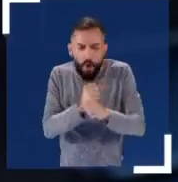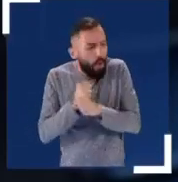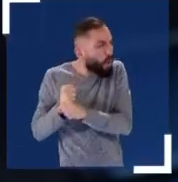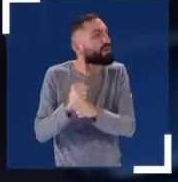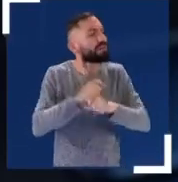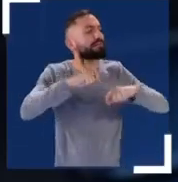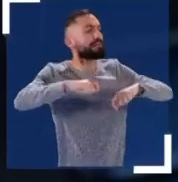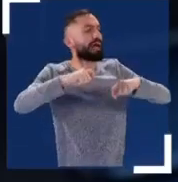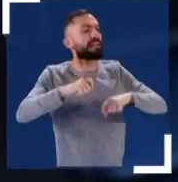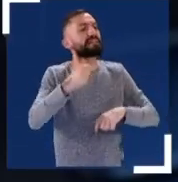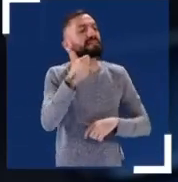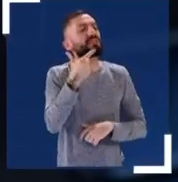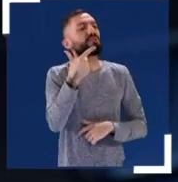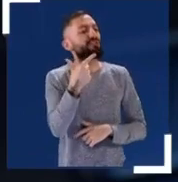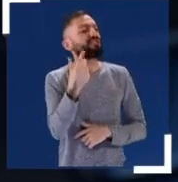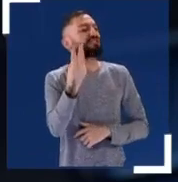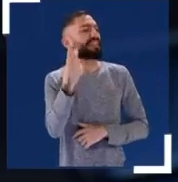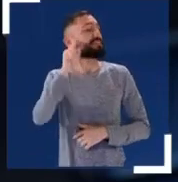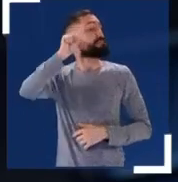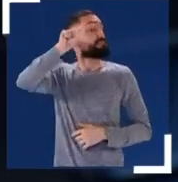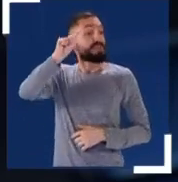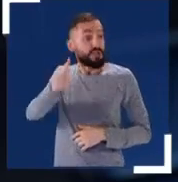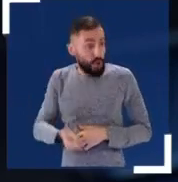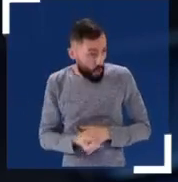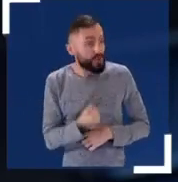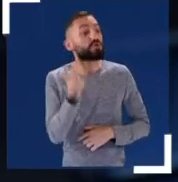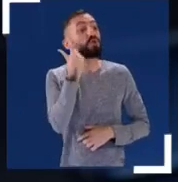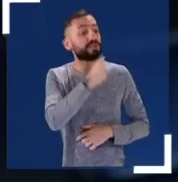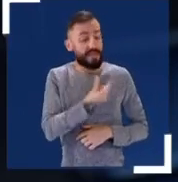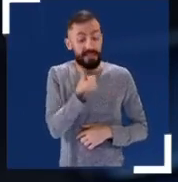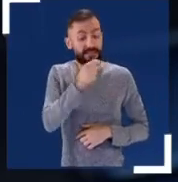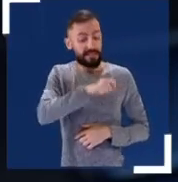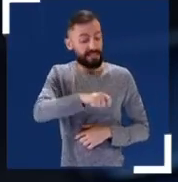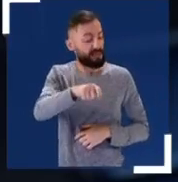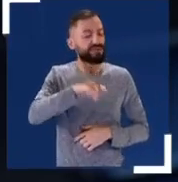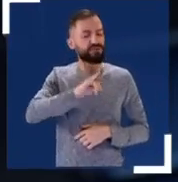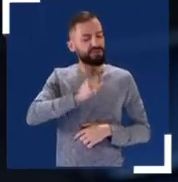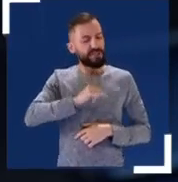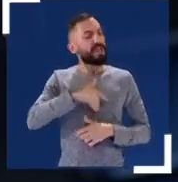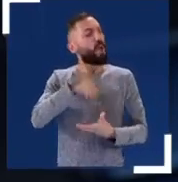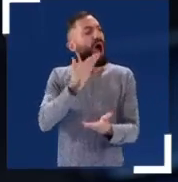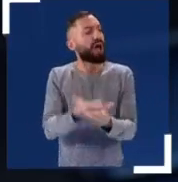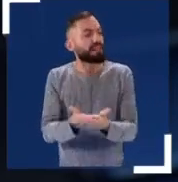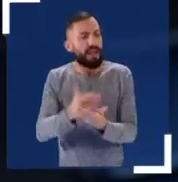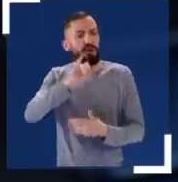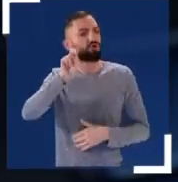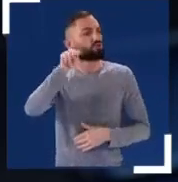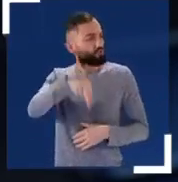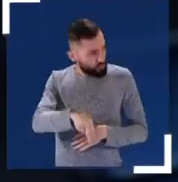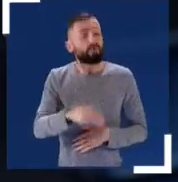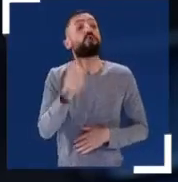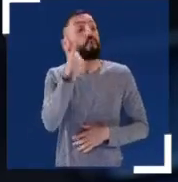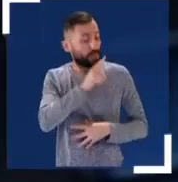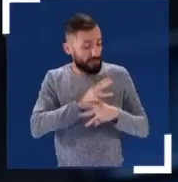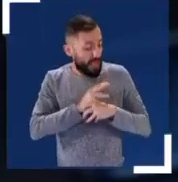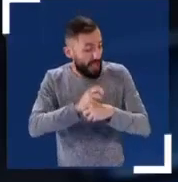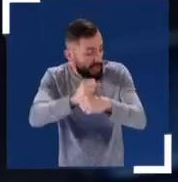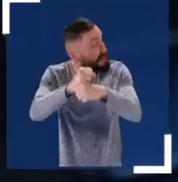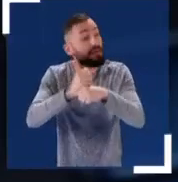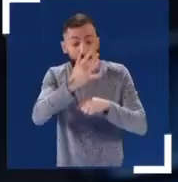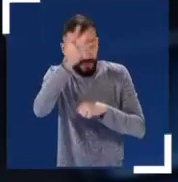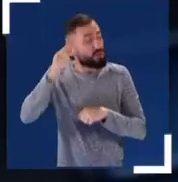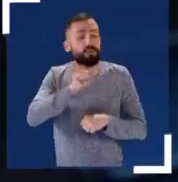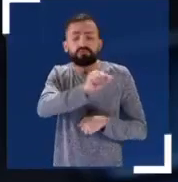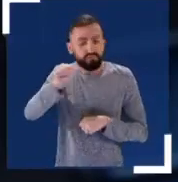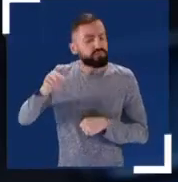custa R$ 123 milhões de reais, você abre durante 6 meses, a partir de janeiro até junho, e você zera a fila de consulta e zera a fila de